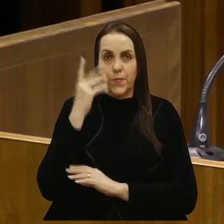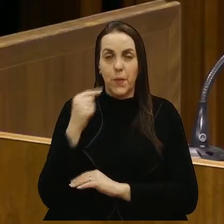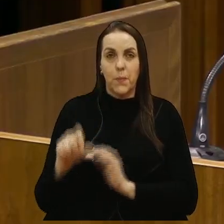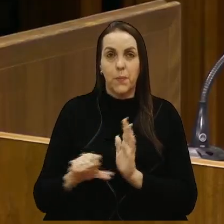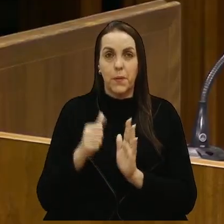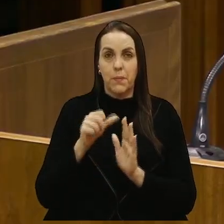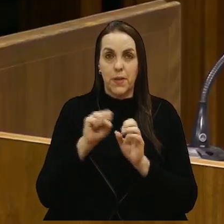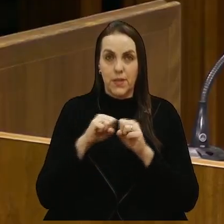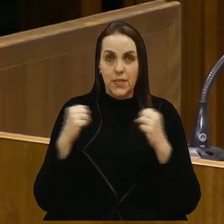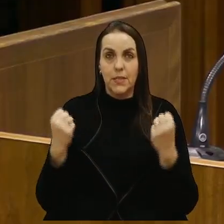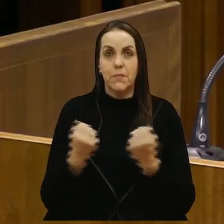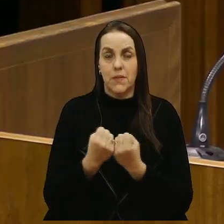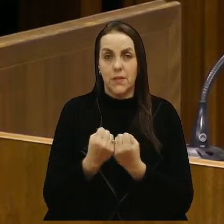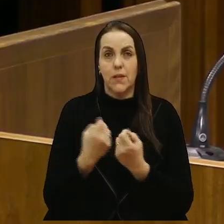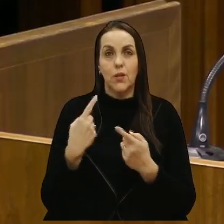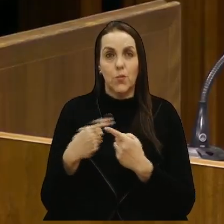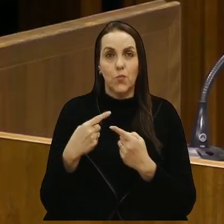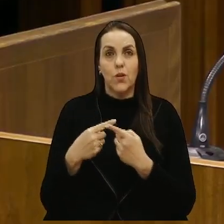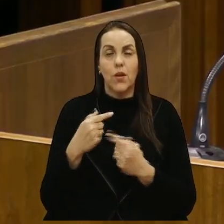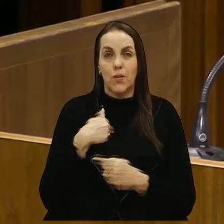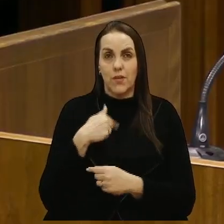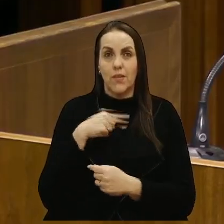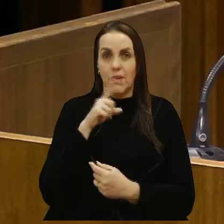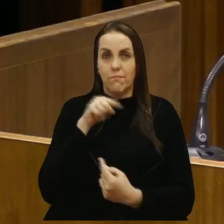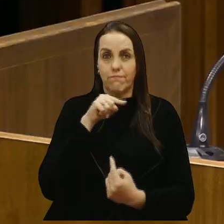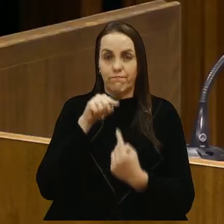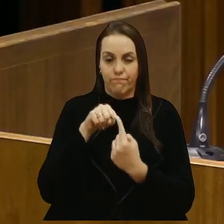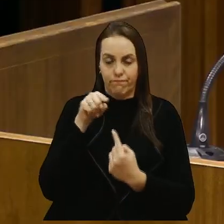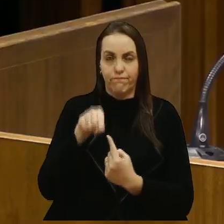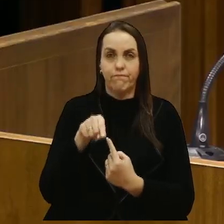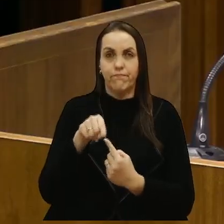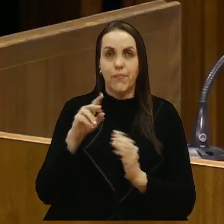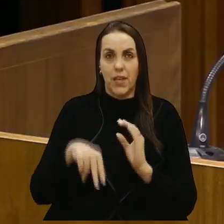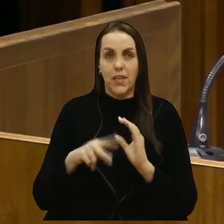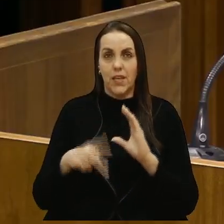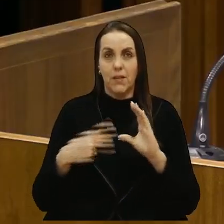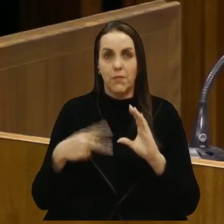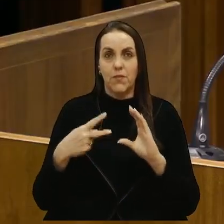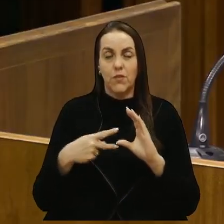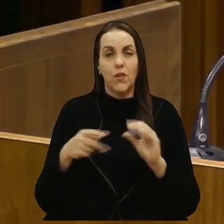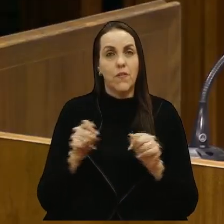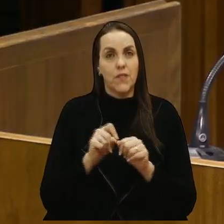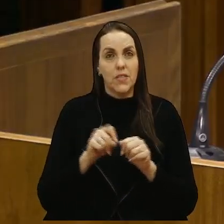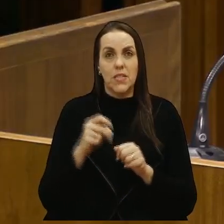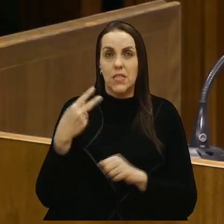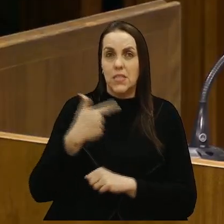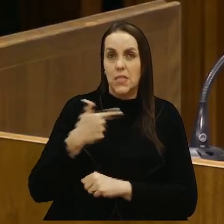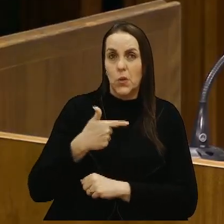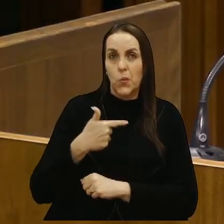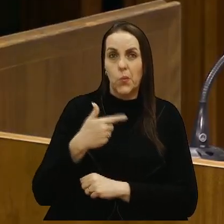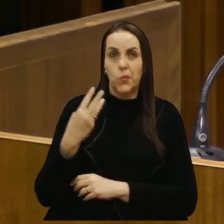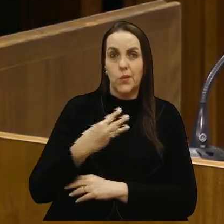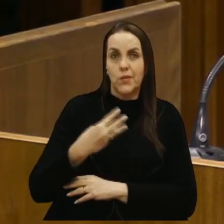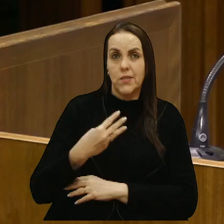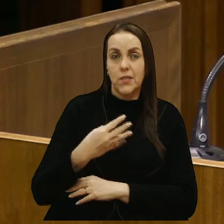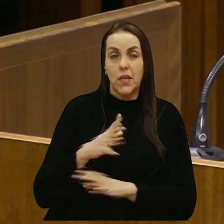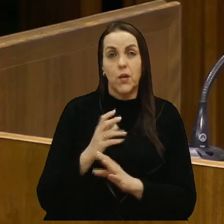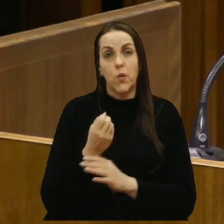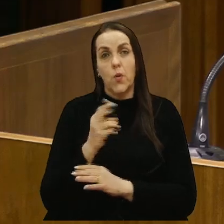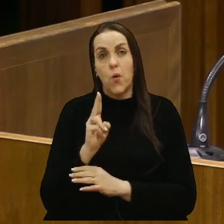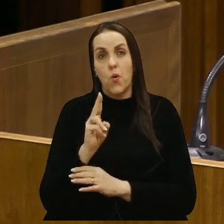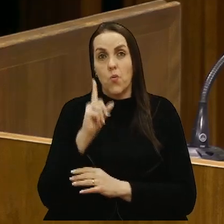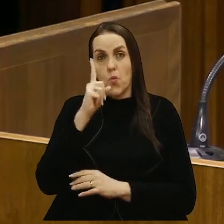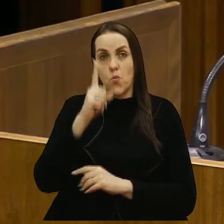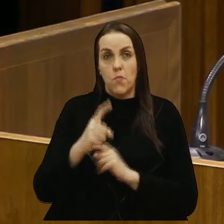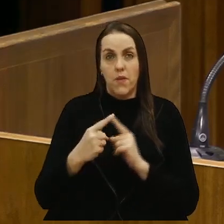seminário, porque eu quero ter a pretensão que essa casa realize o segundo, que o terceiro e que um todos os